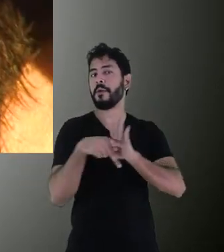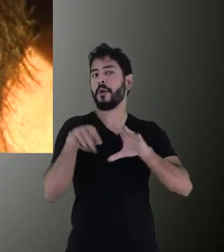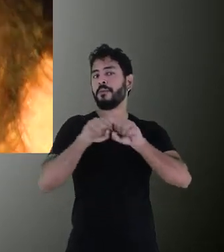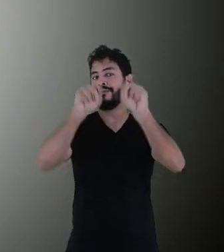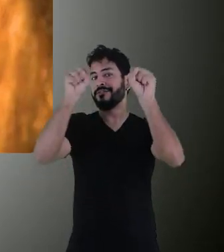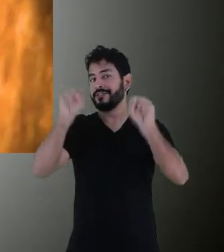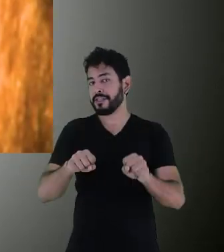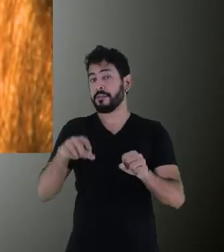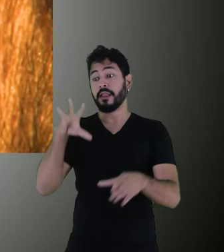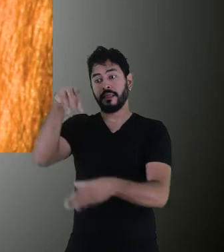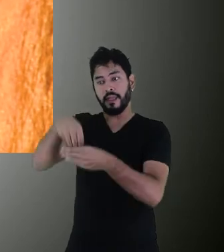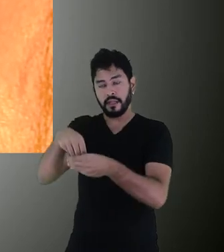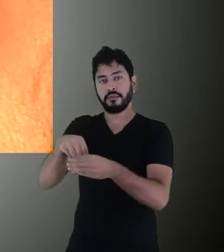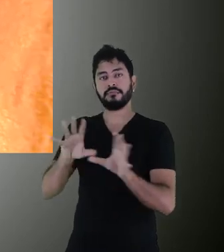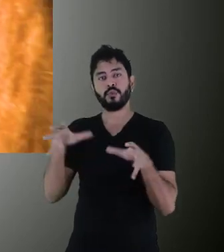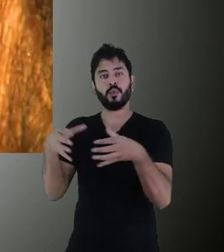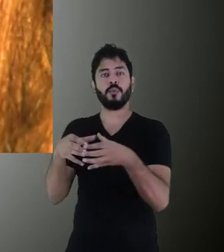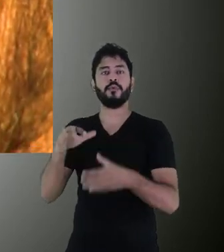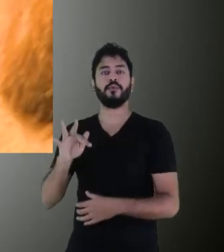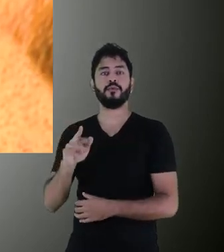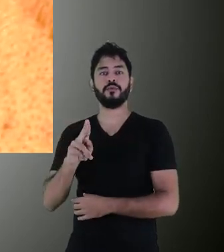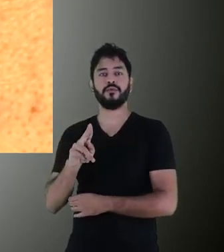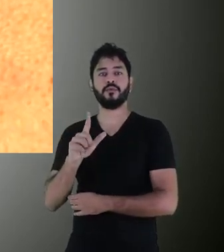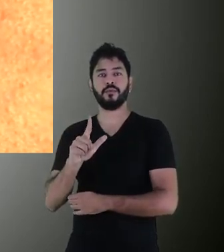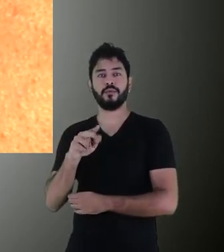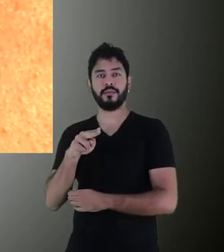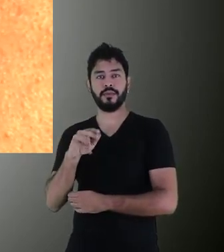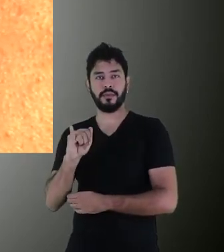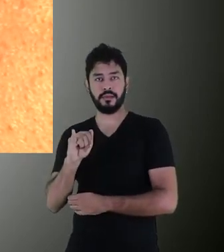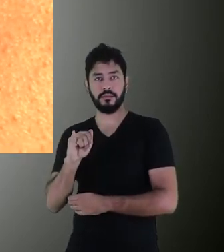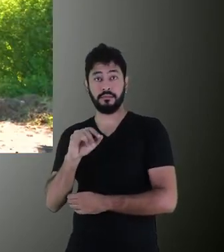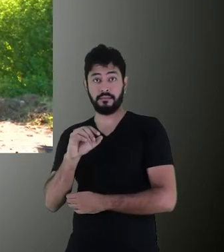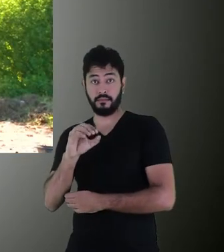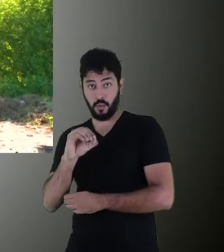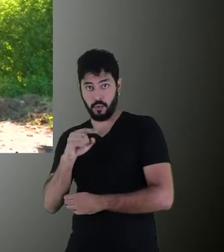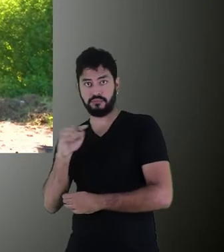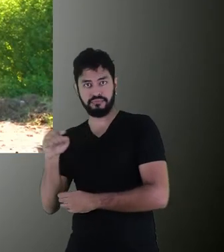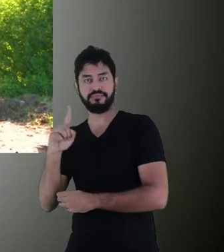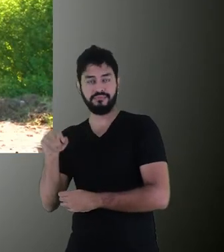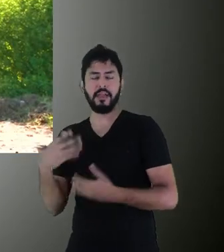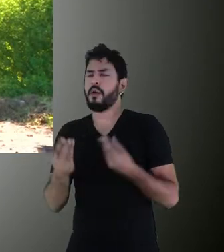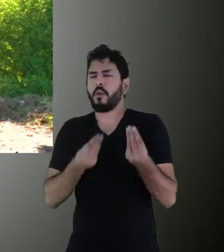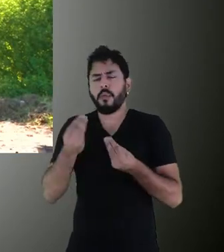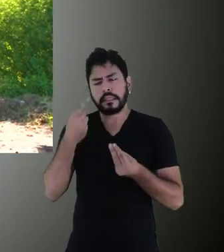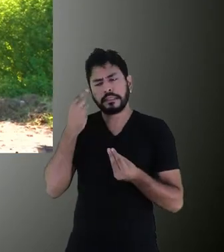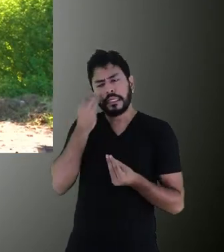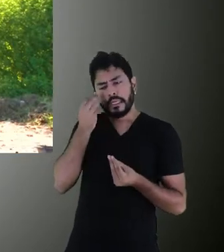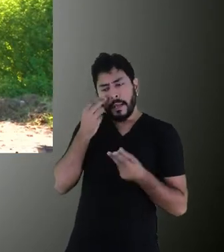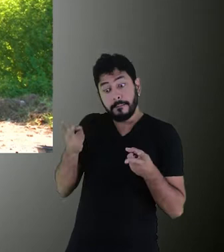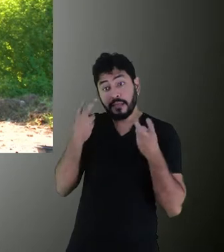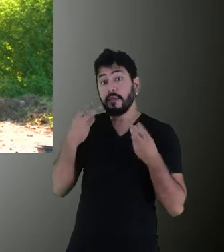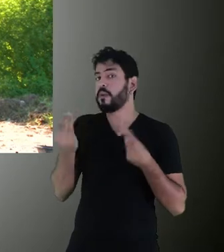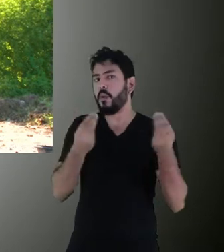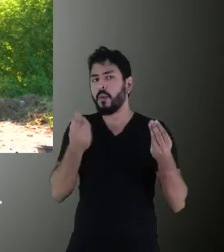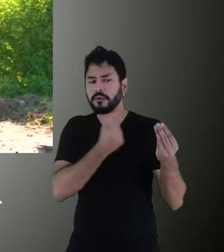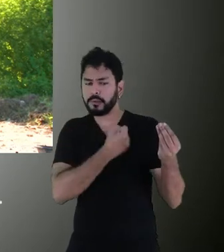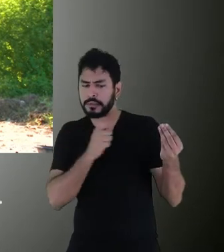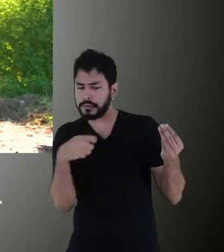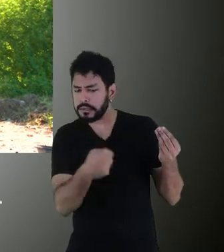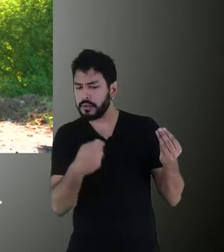a matemática que é desenvolvida sobre os Funiô. Aí comecei a ver e comecei a tentar